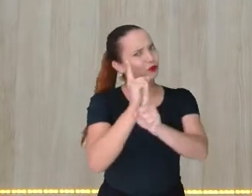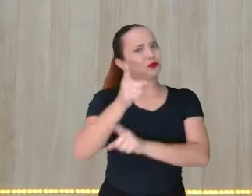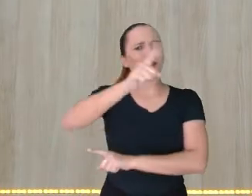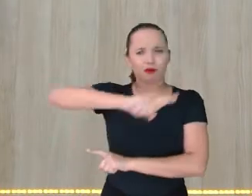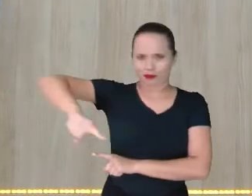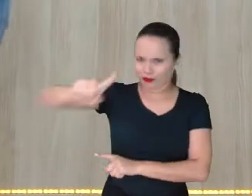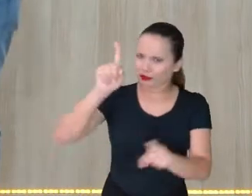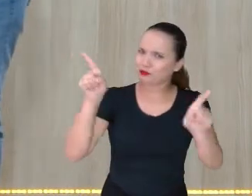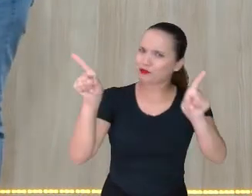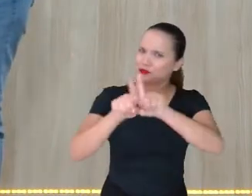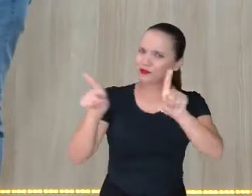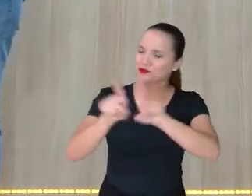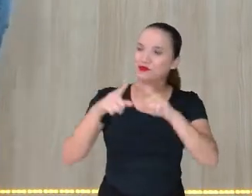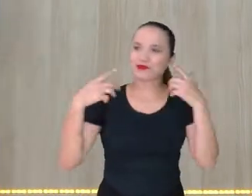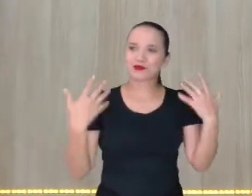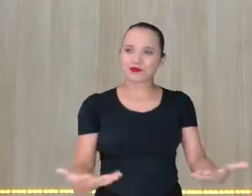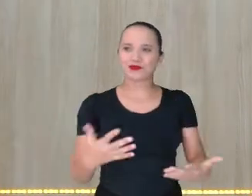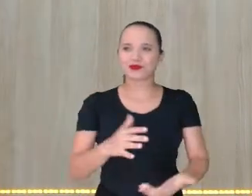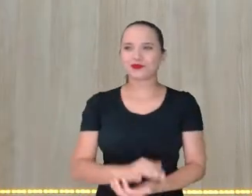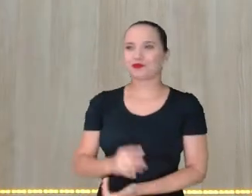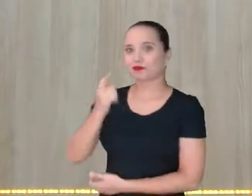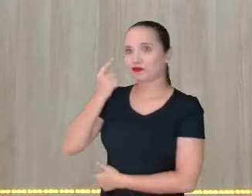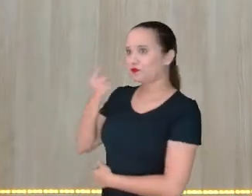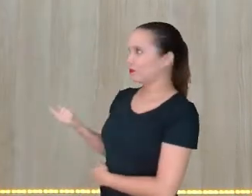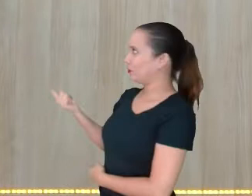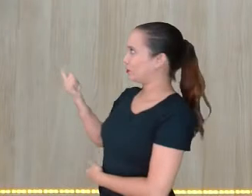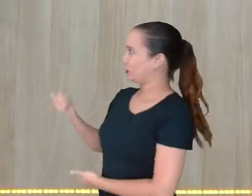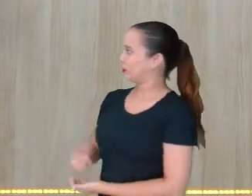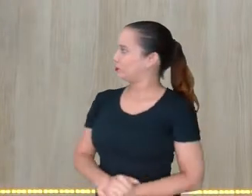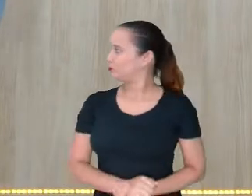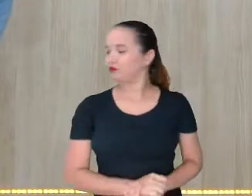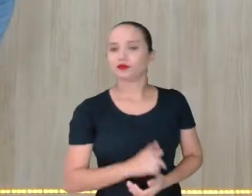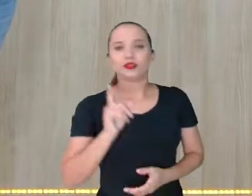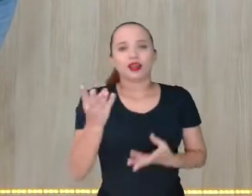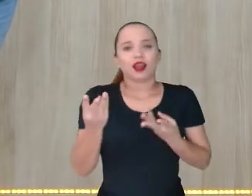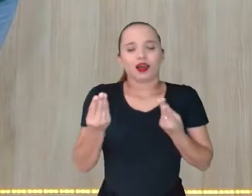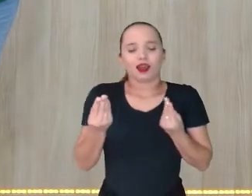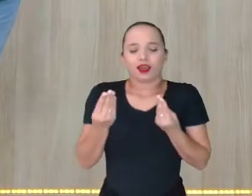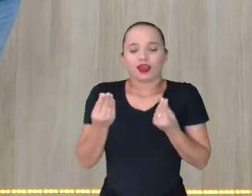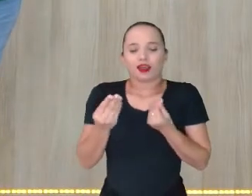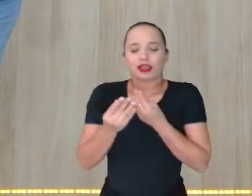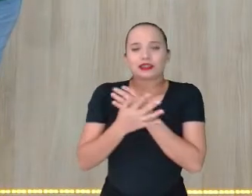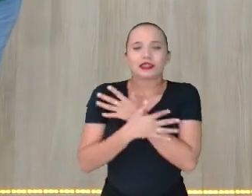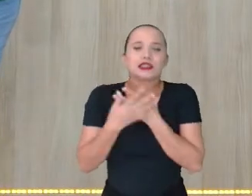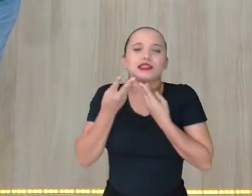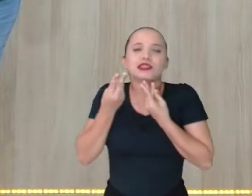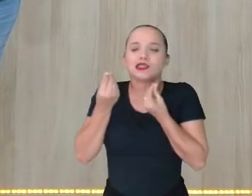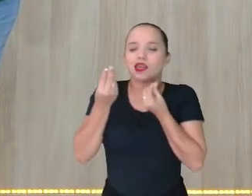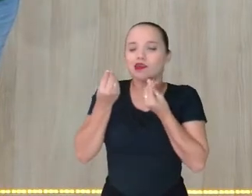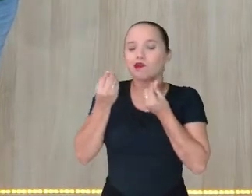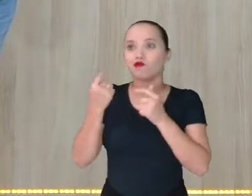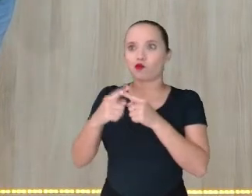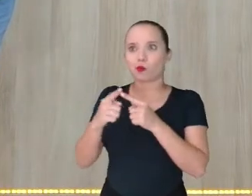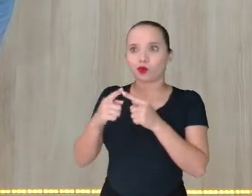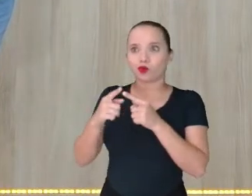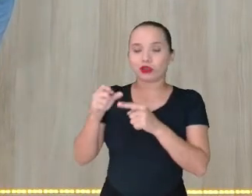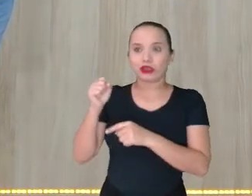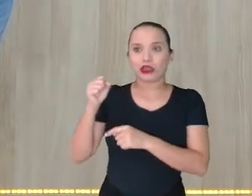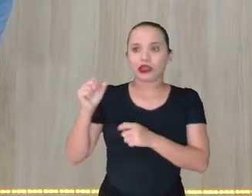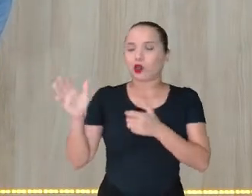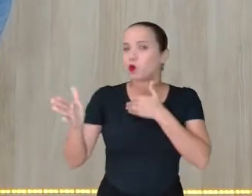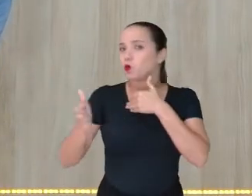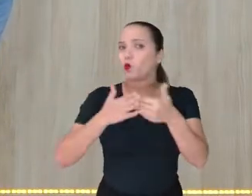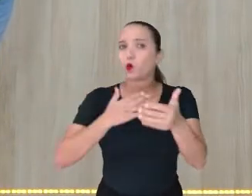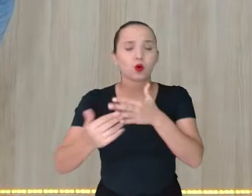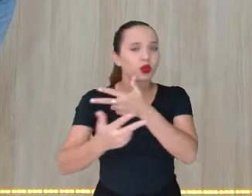né? Então, gente, essa plantinha, ela é sensitiva, né? A gente diz isso. Por quê? Com qualquer